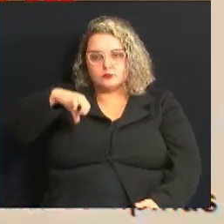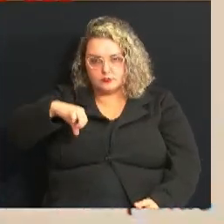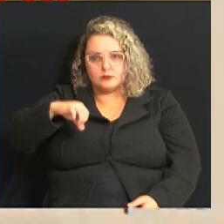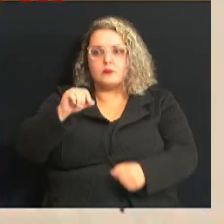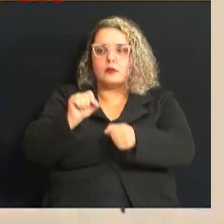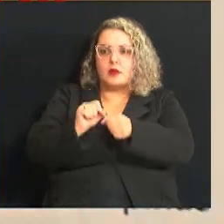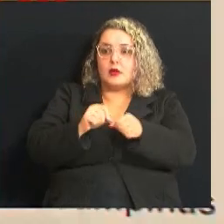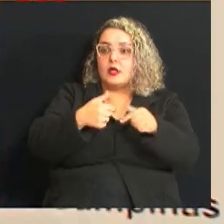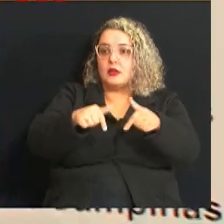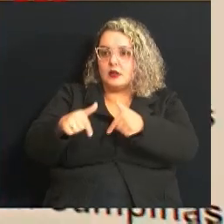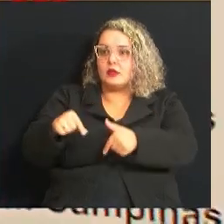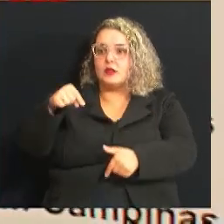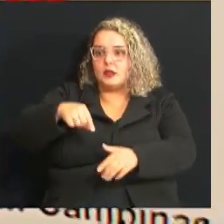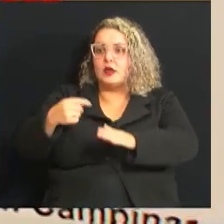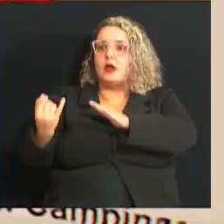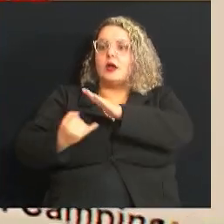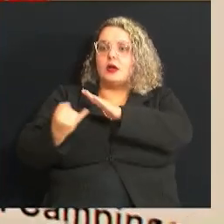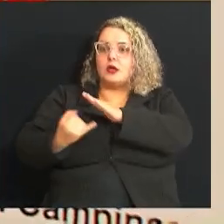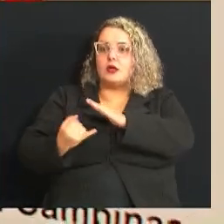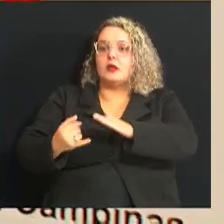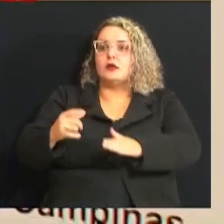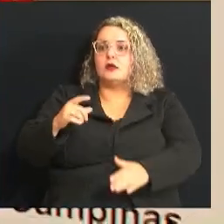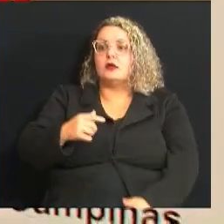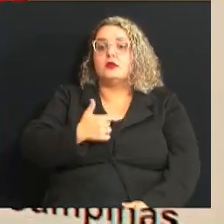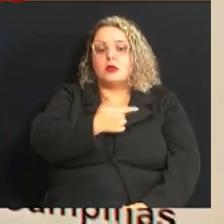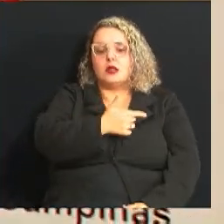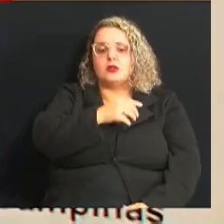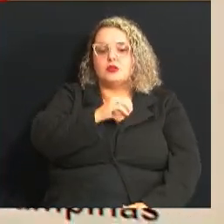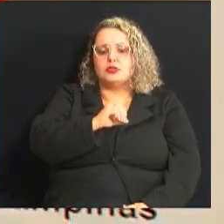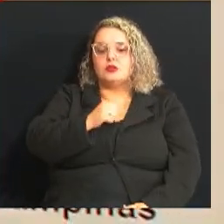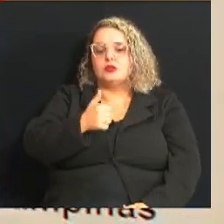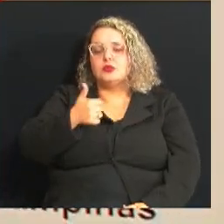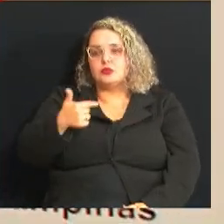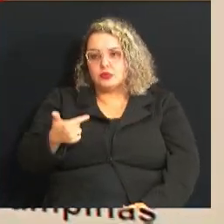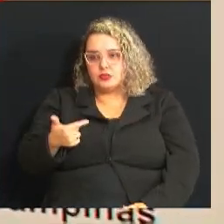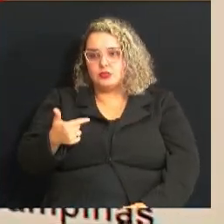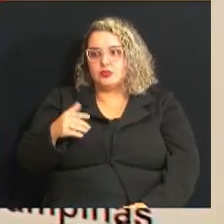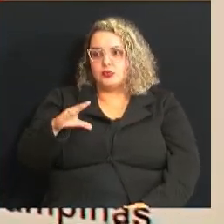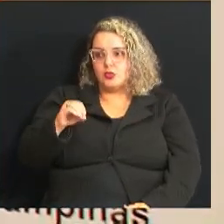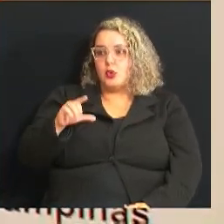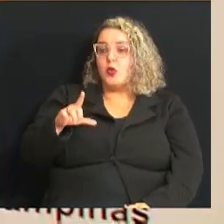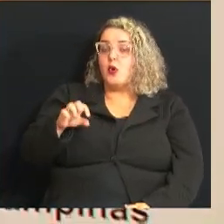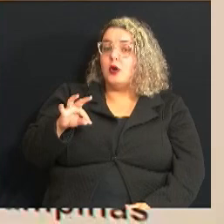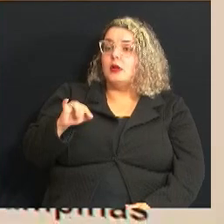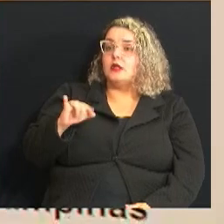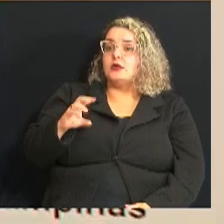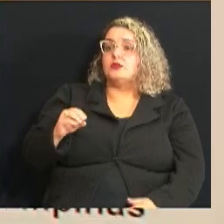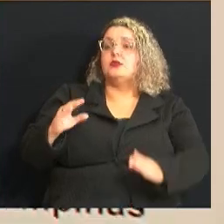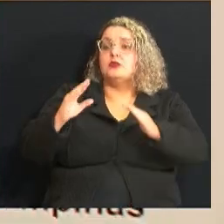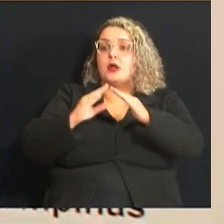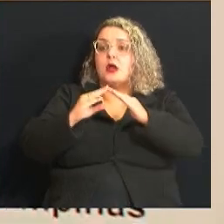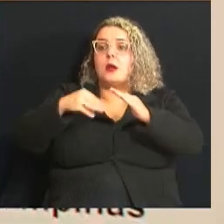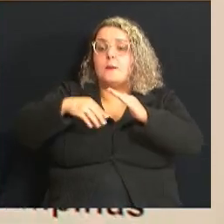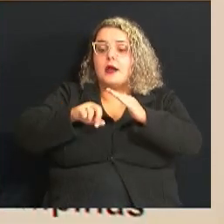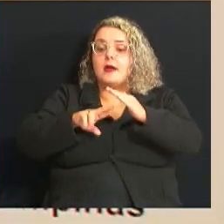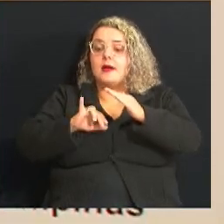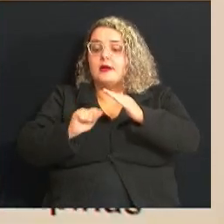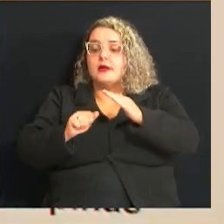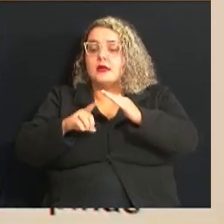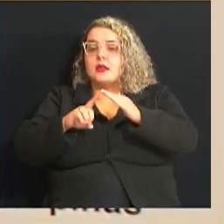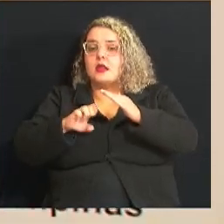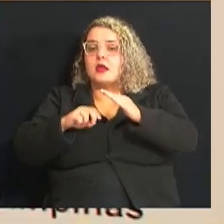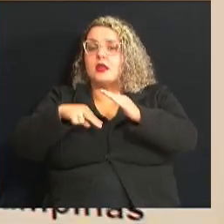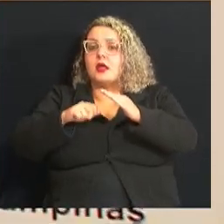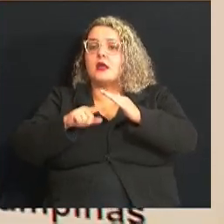trabalho. Aqui na instituição, a gente está desde 2012, né, no coletivo, junto com a Casa de Maria de Nazaré, que a gente já vem fazendo esse